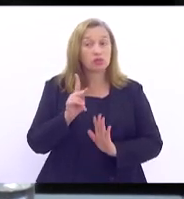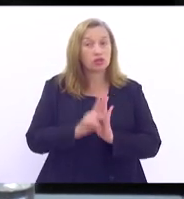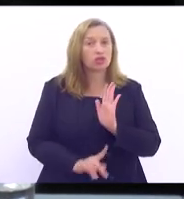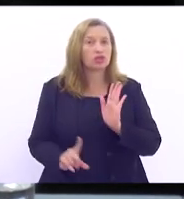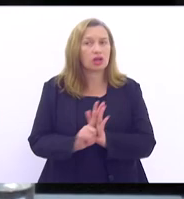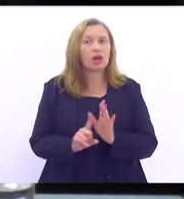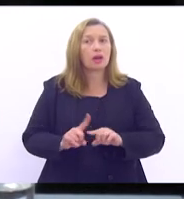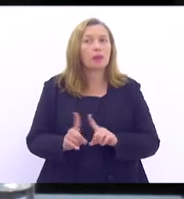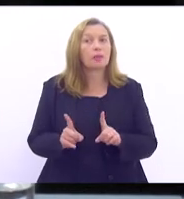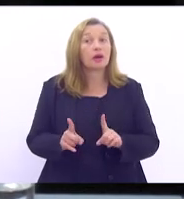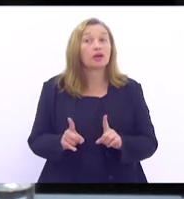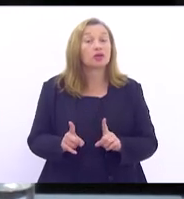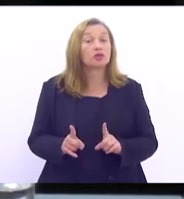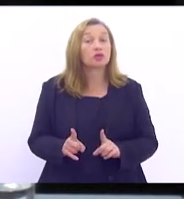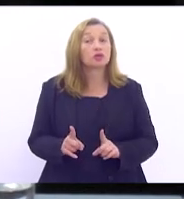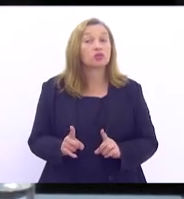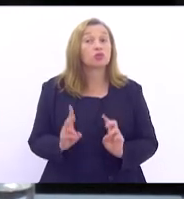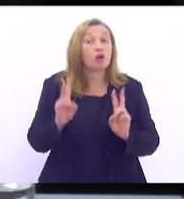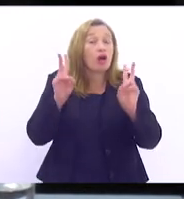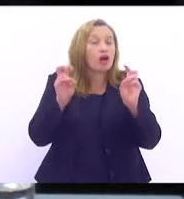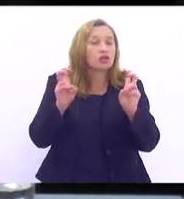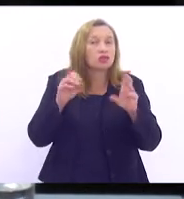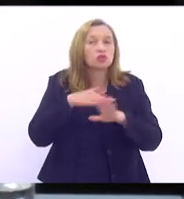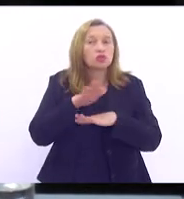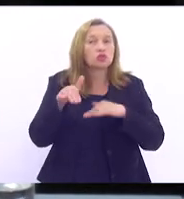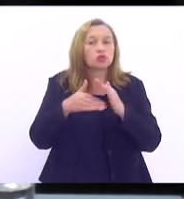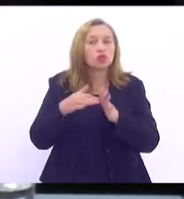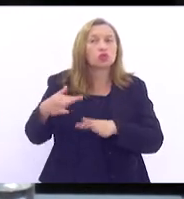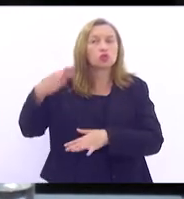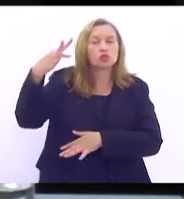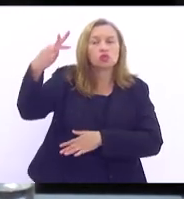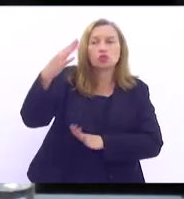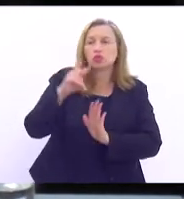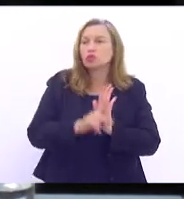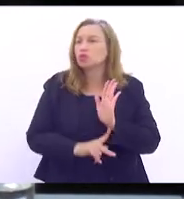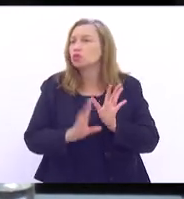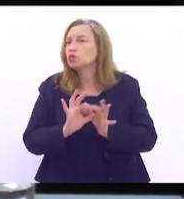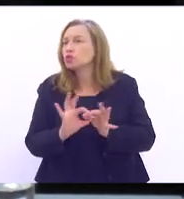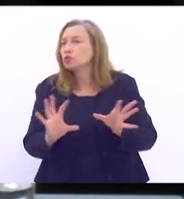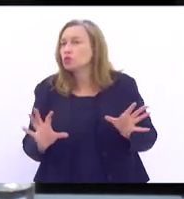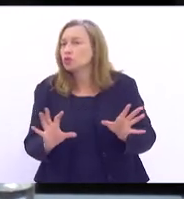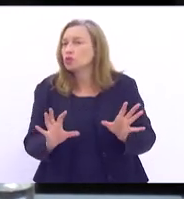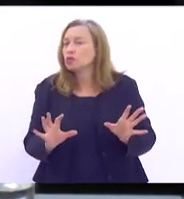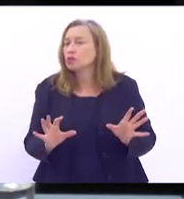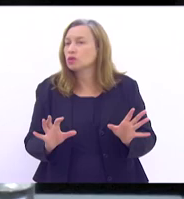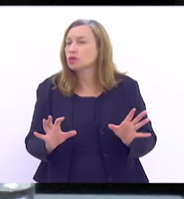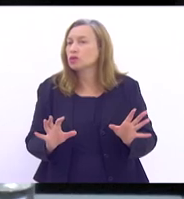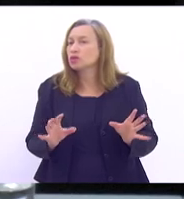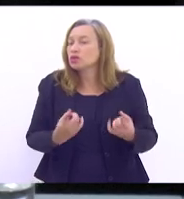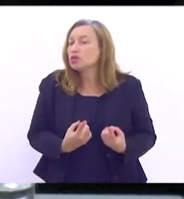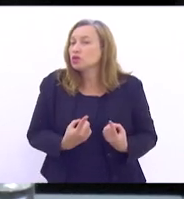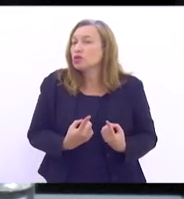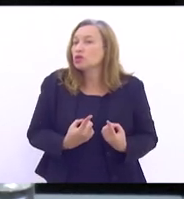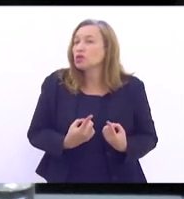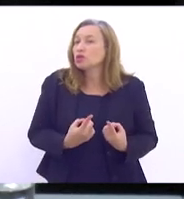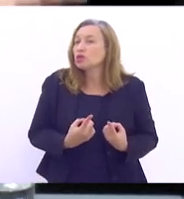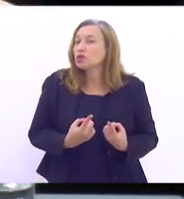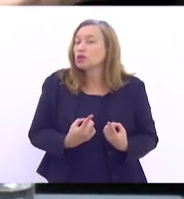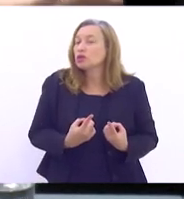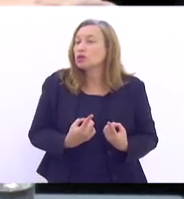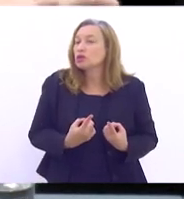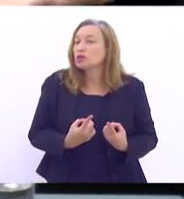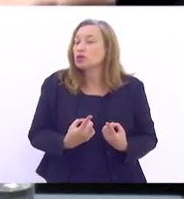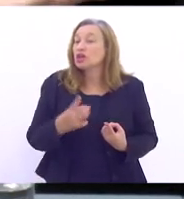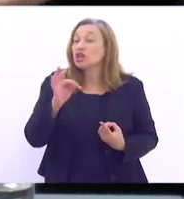lei, em cima de uma tese, porque aí todos os futuros projetos autorizativos têm que ser enfrentados para ser